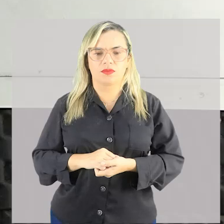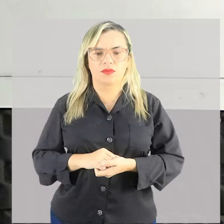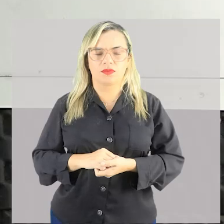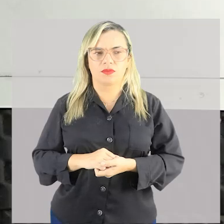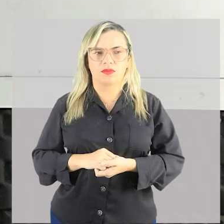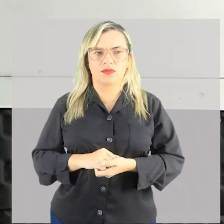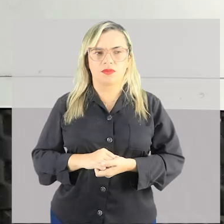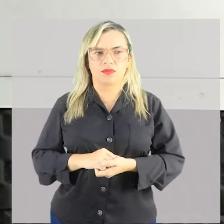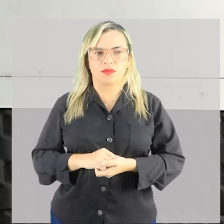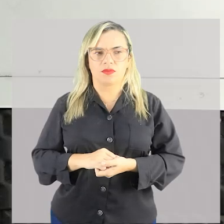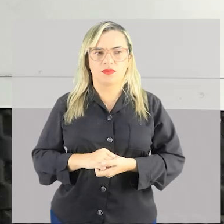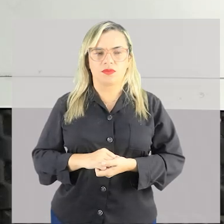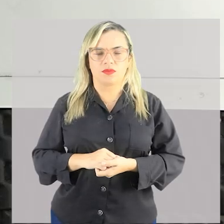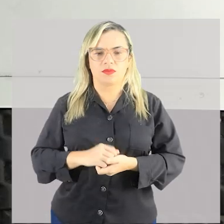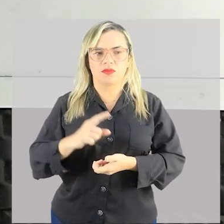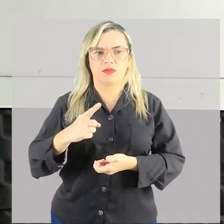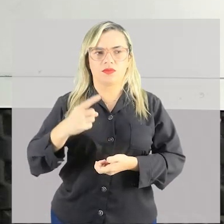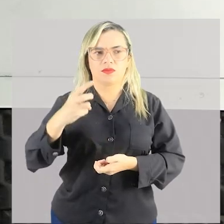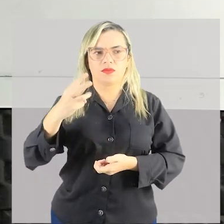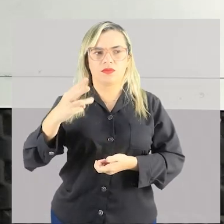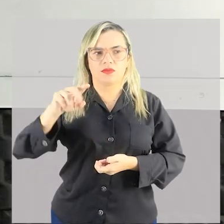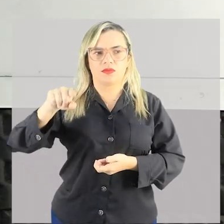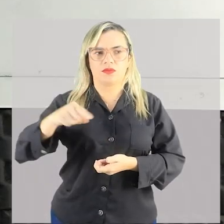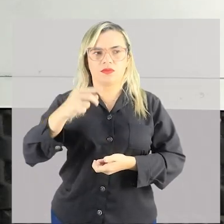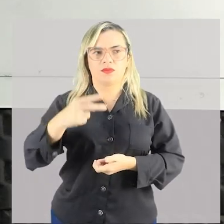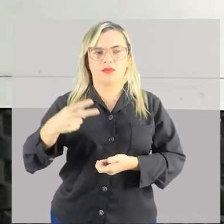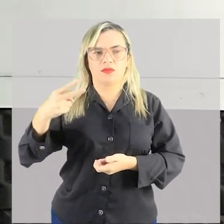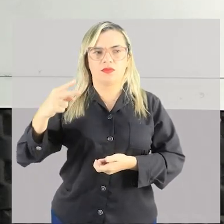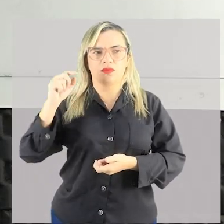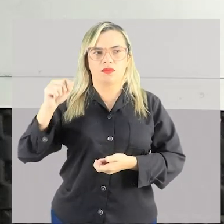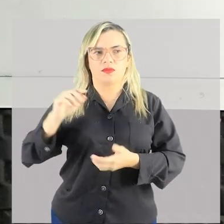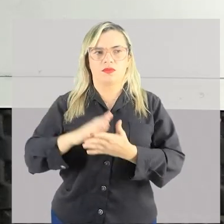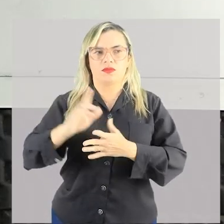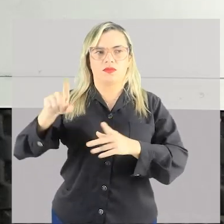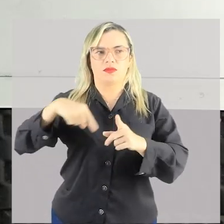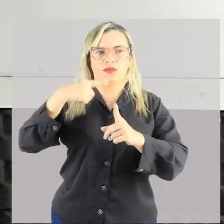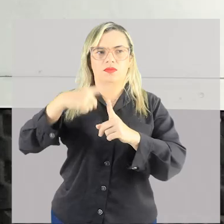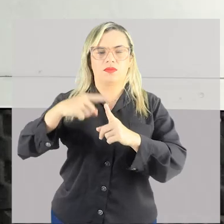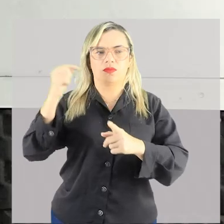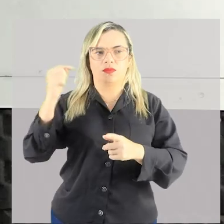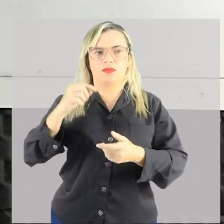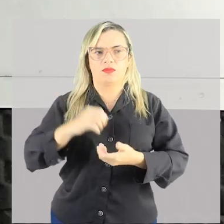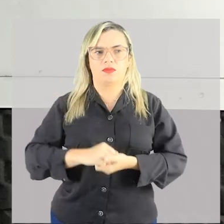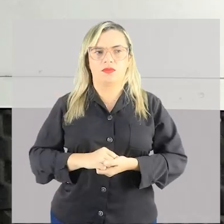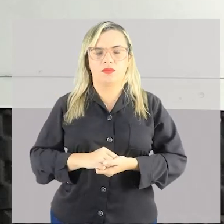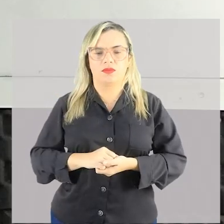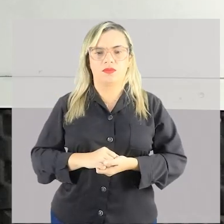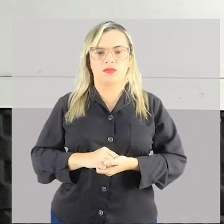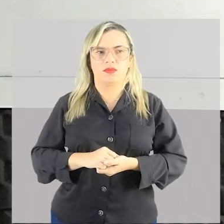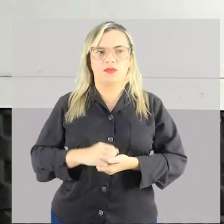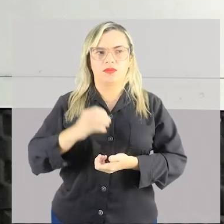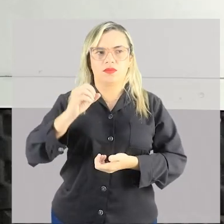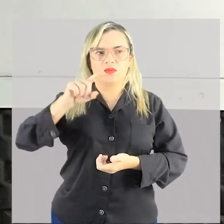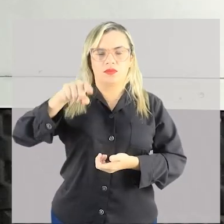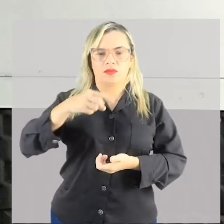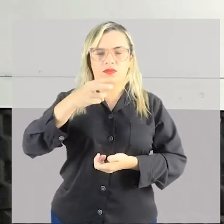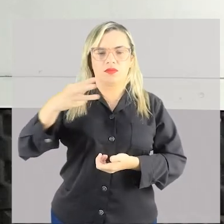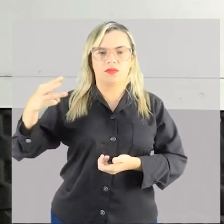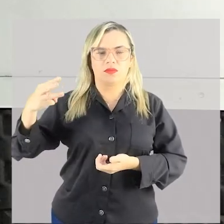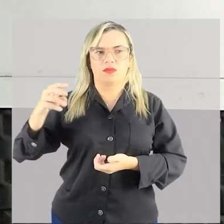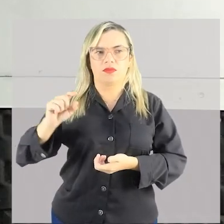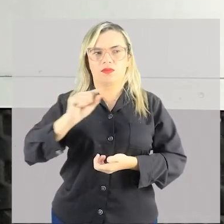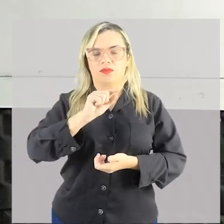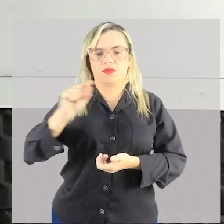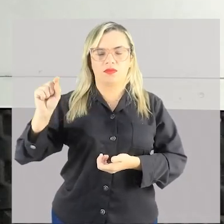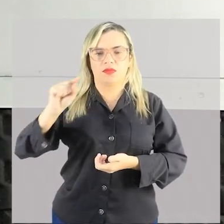13,2 13,2 somando 13,2 com 0,33 vírgula